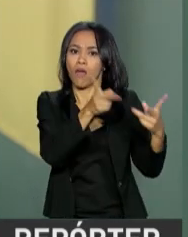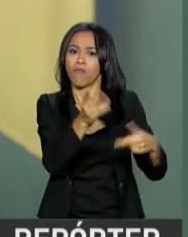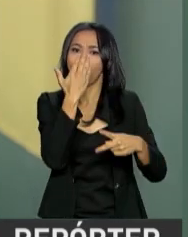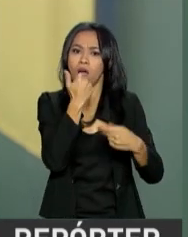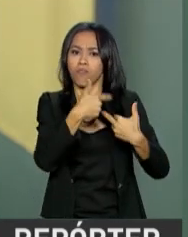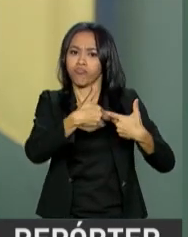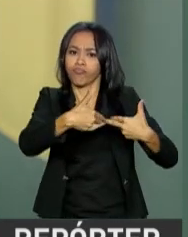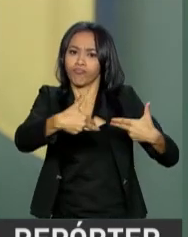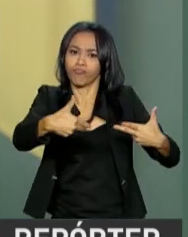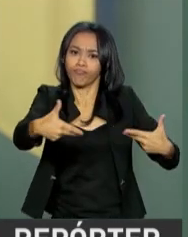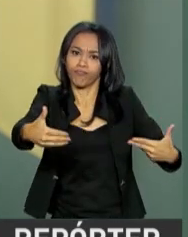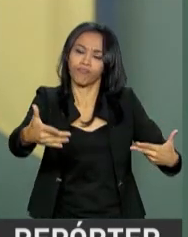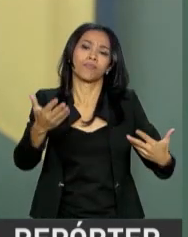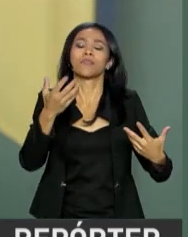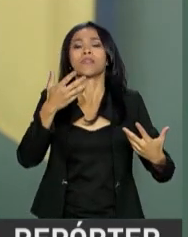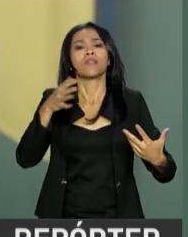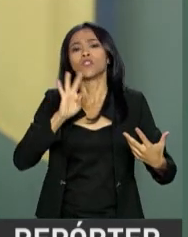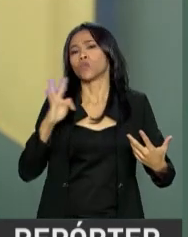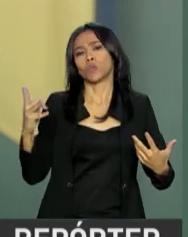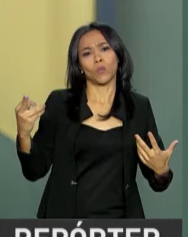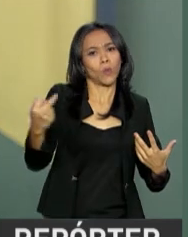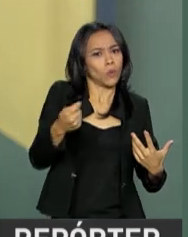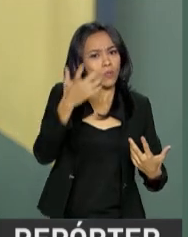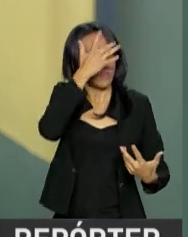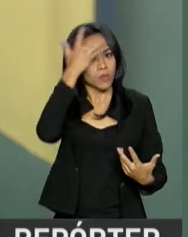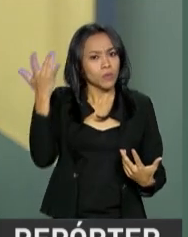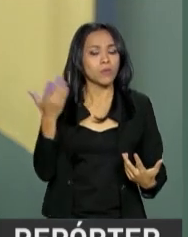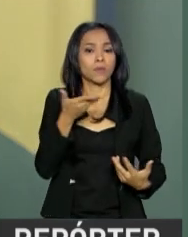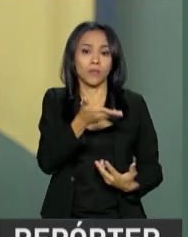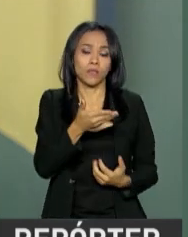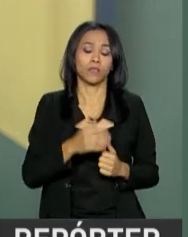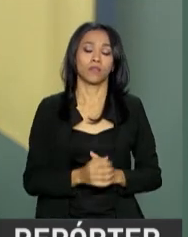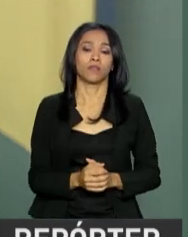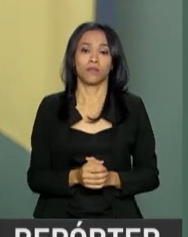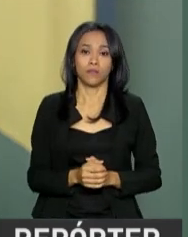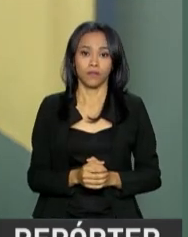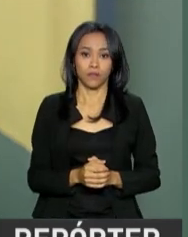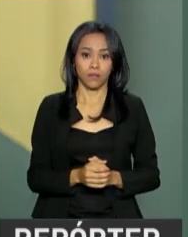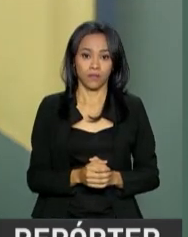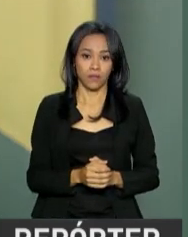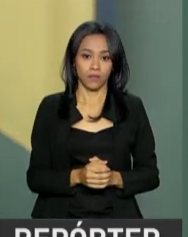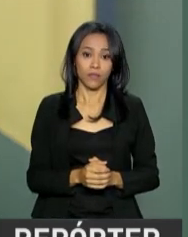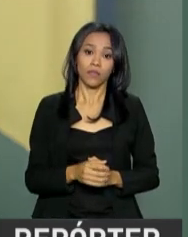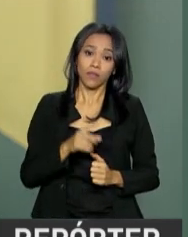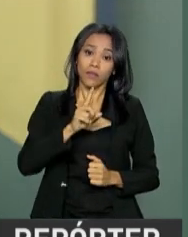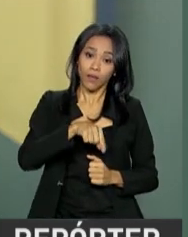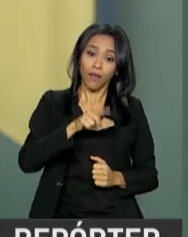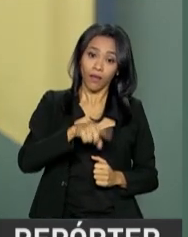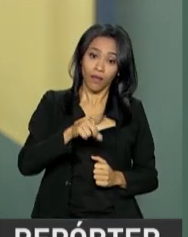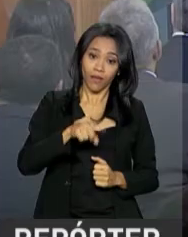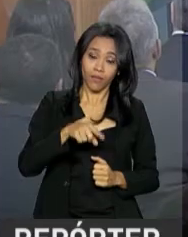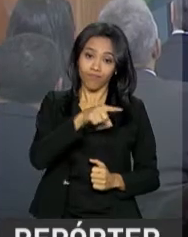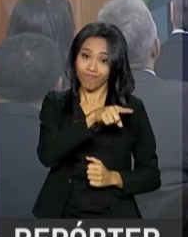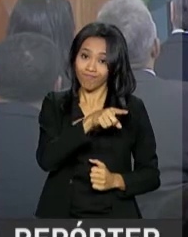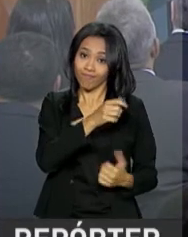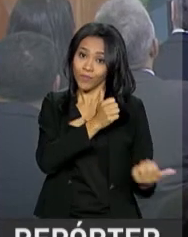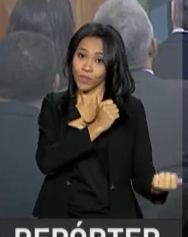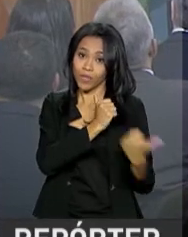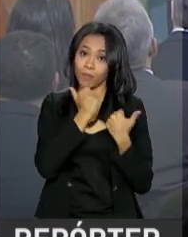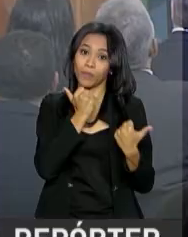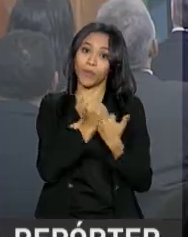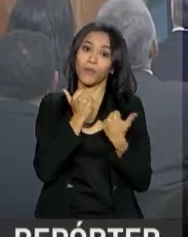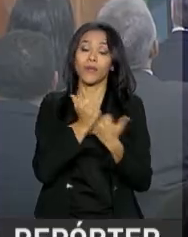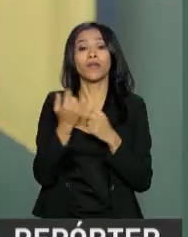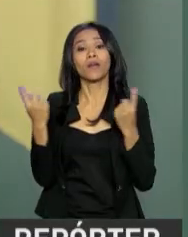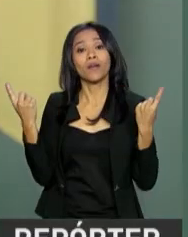por comida na mesa e todos e tudo e é dos nossos maiores aliados no combate